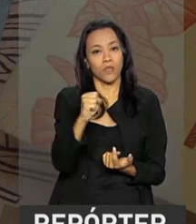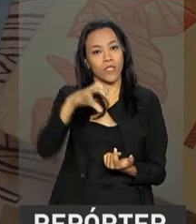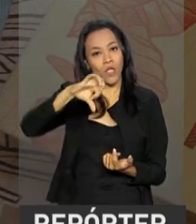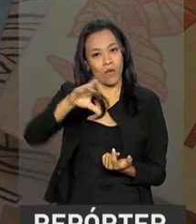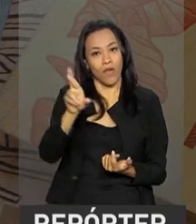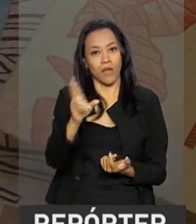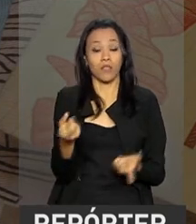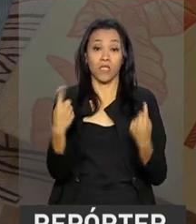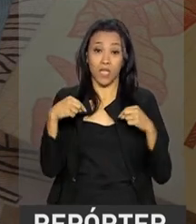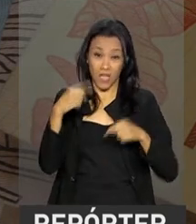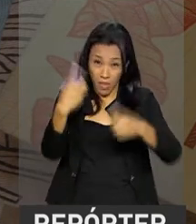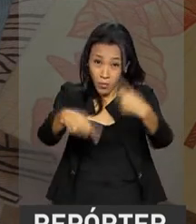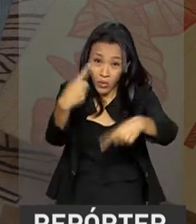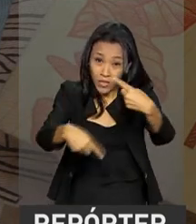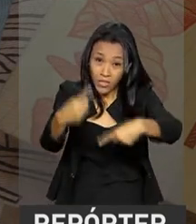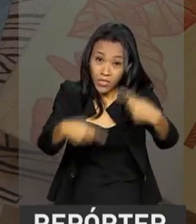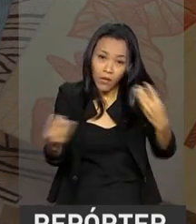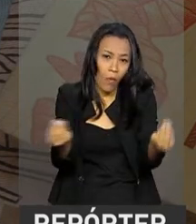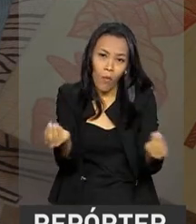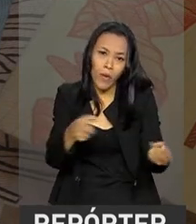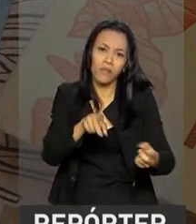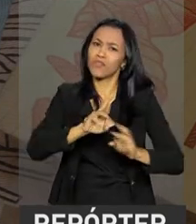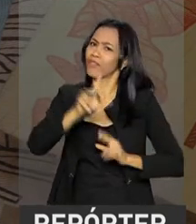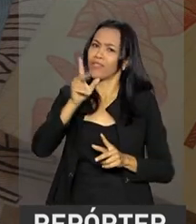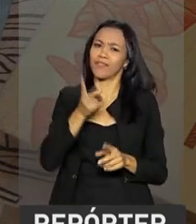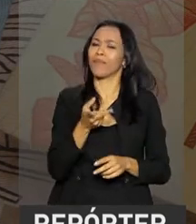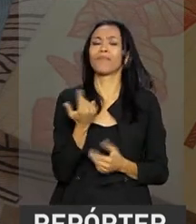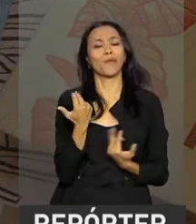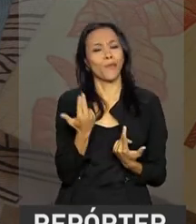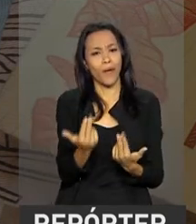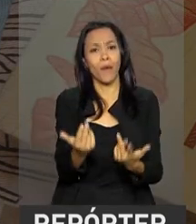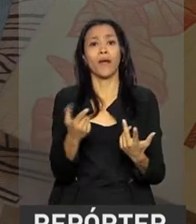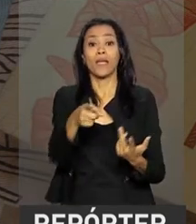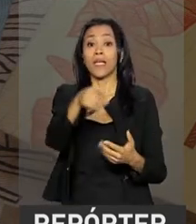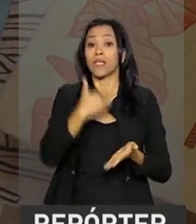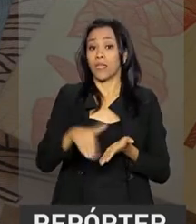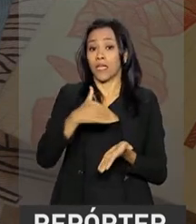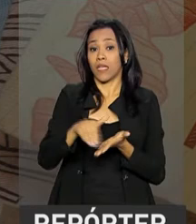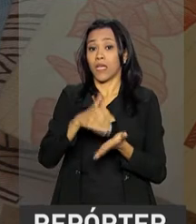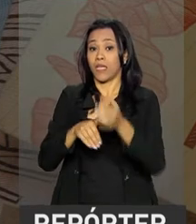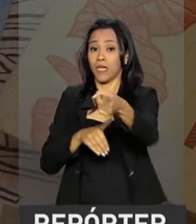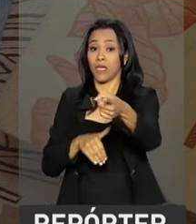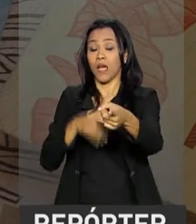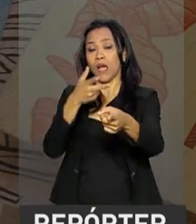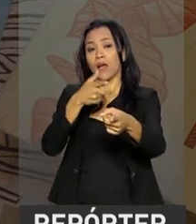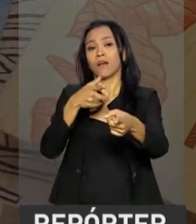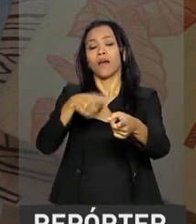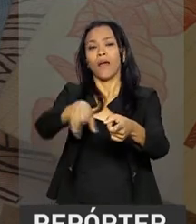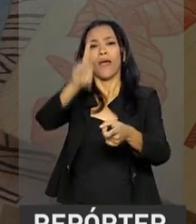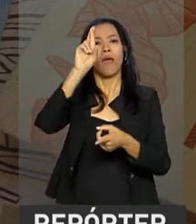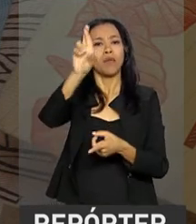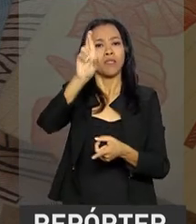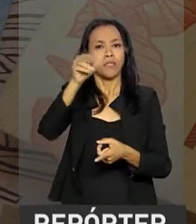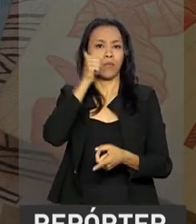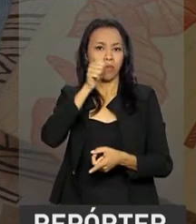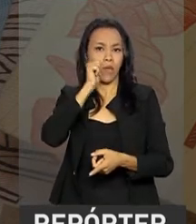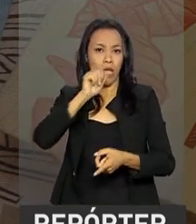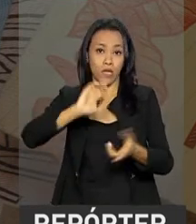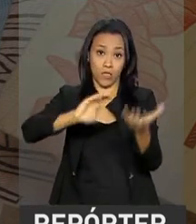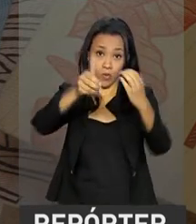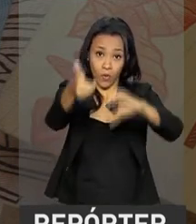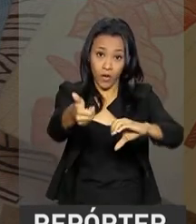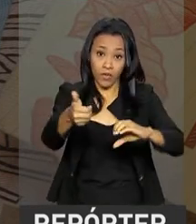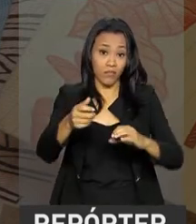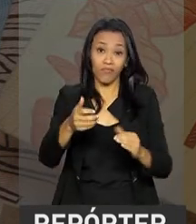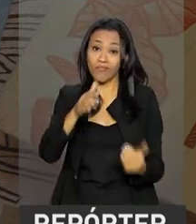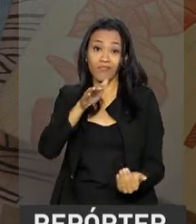diferente de acordo com a secretaria de políticas para mulheres a representação feminina no congresso nacional não chega a